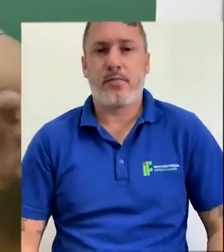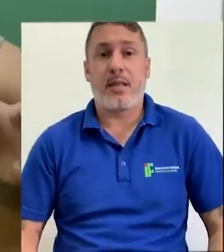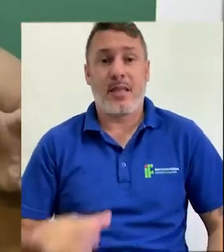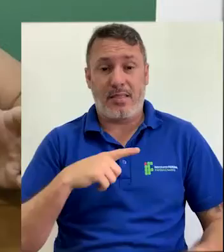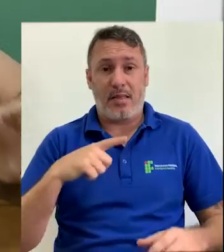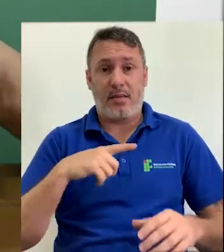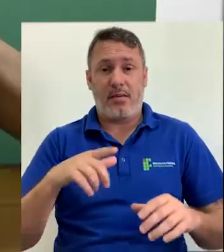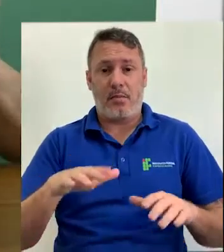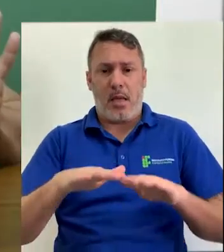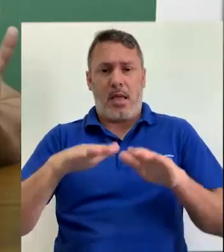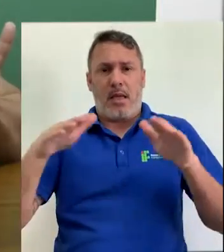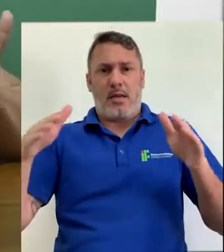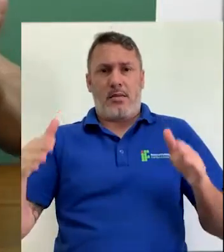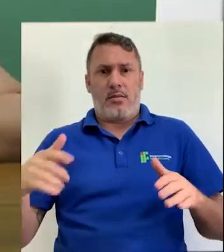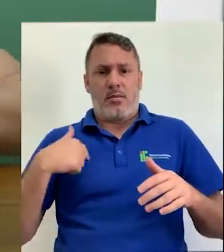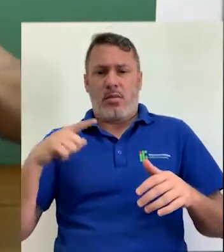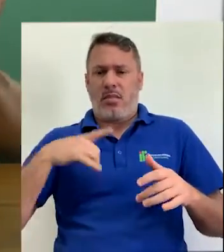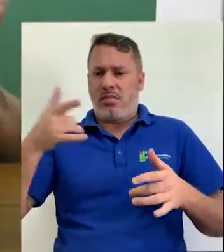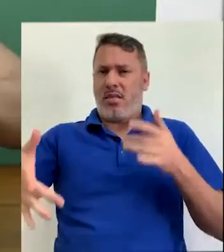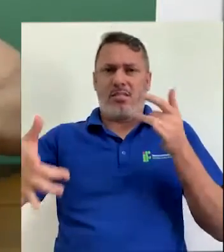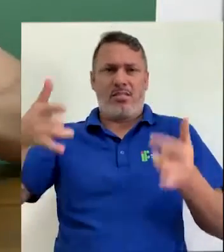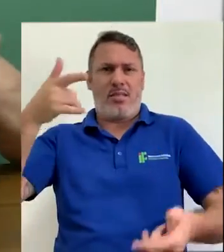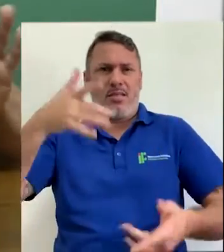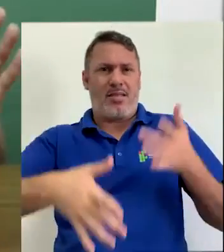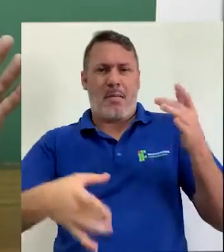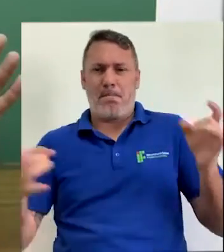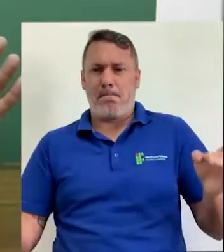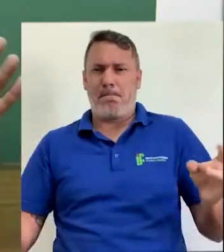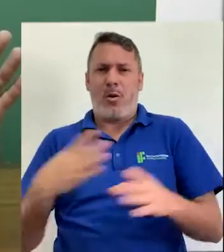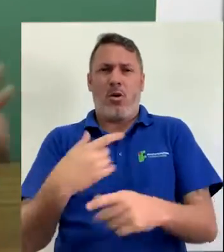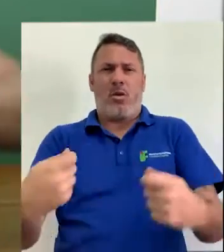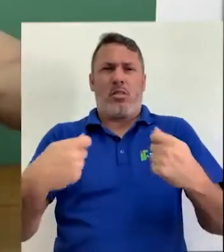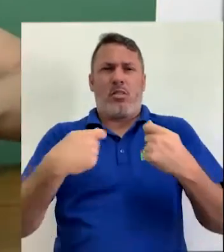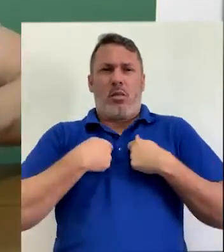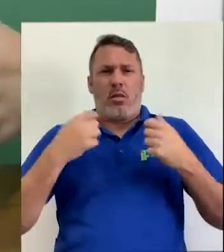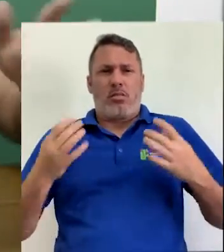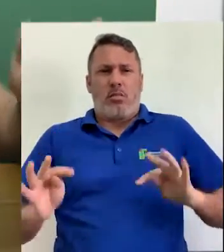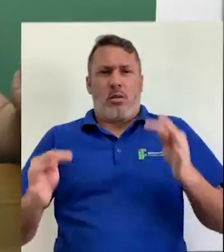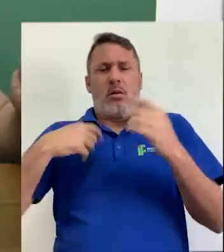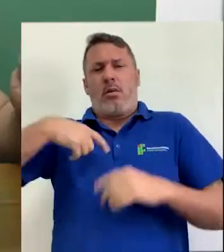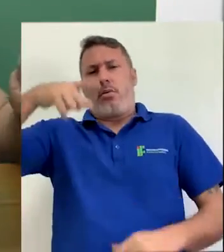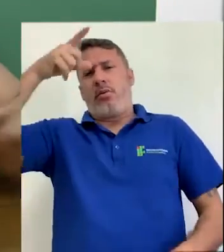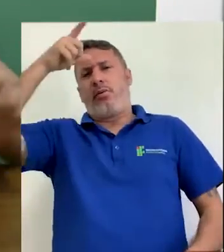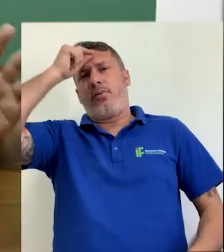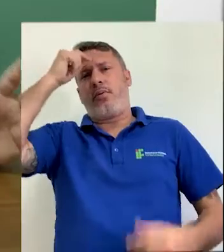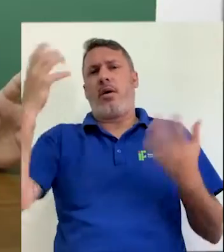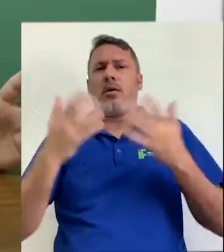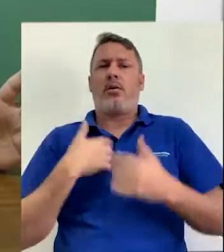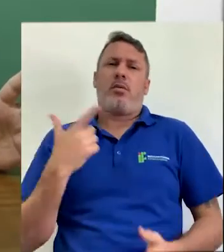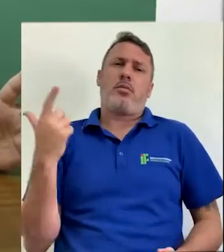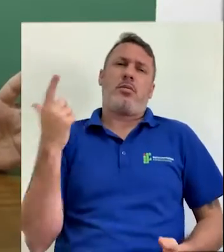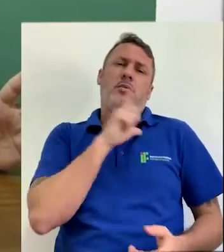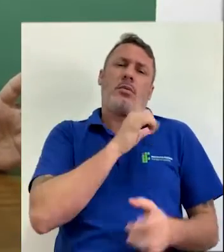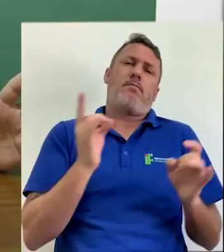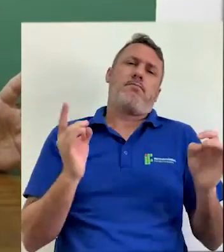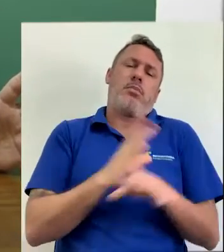todas as ferramentas, não, agora eu consigo estudar. Agora eu estou aqui, ó, bem